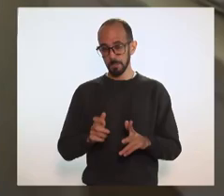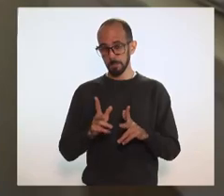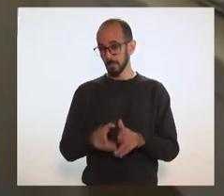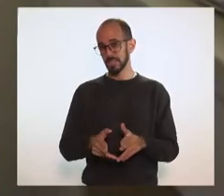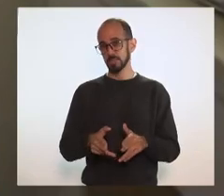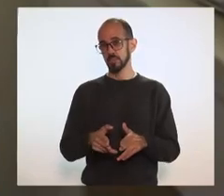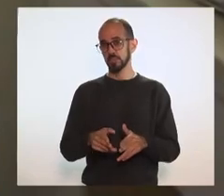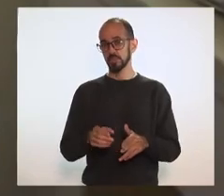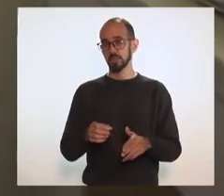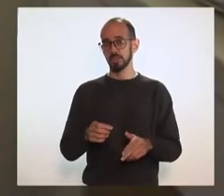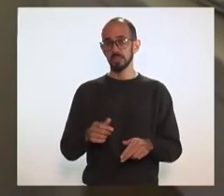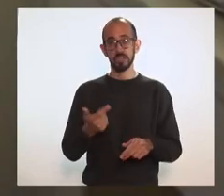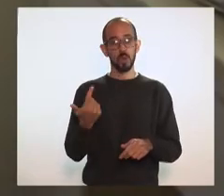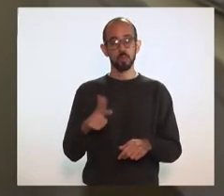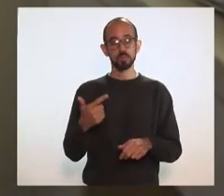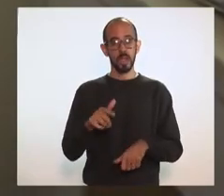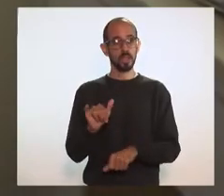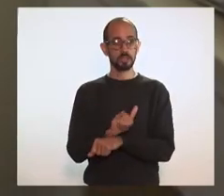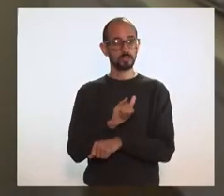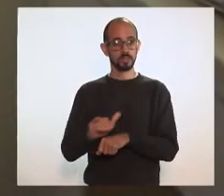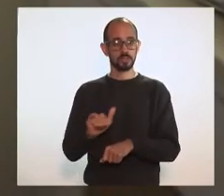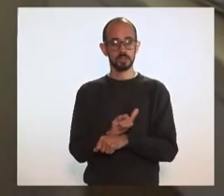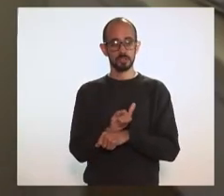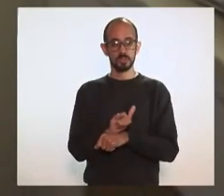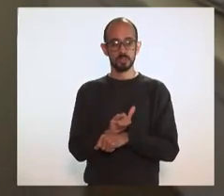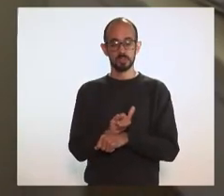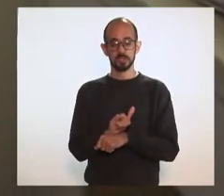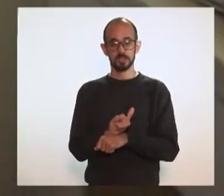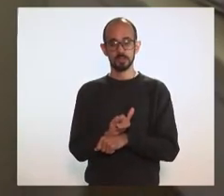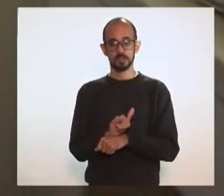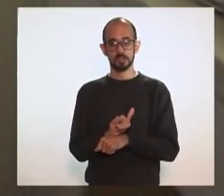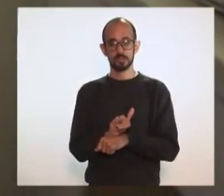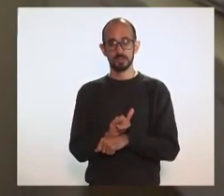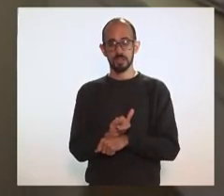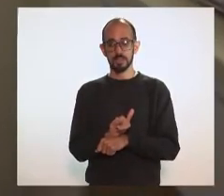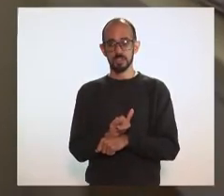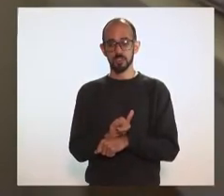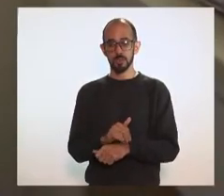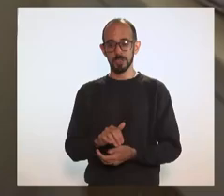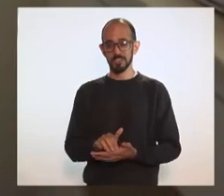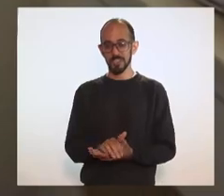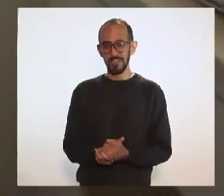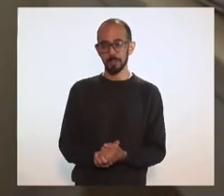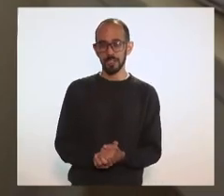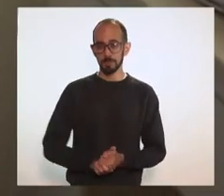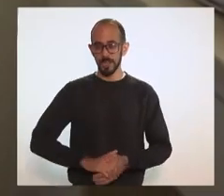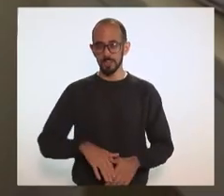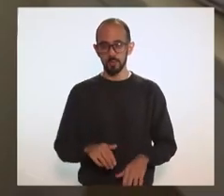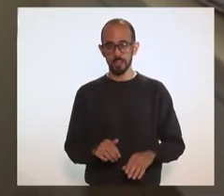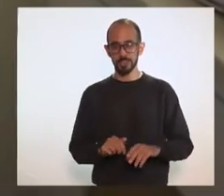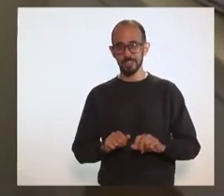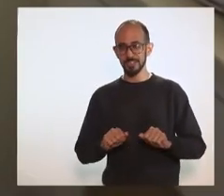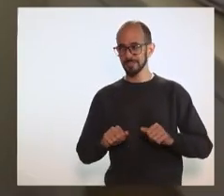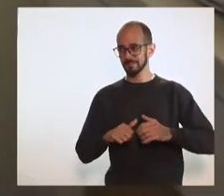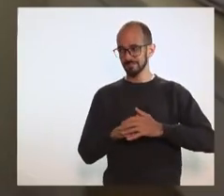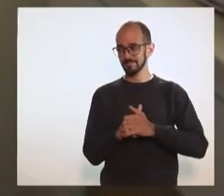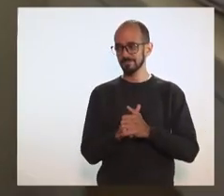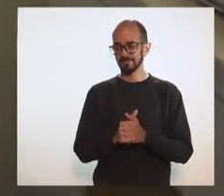mais dinheiro, não tenho como bancar. Aí a gente teria que ir para